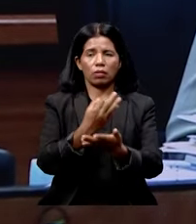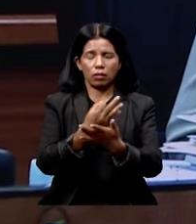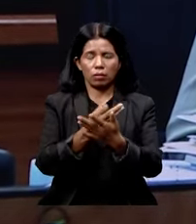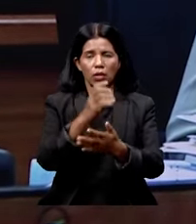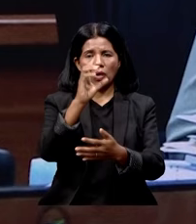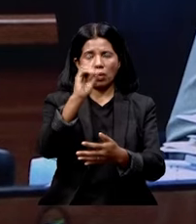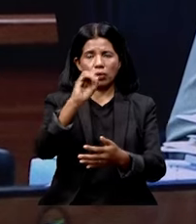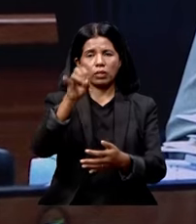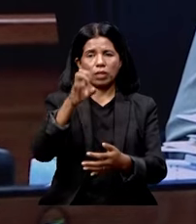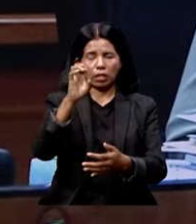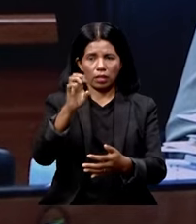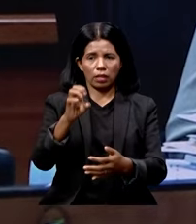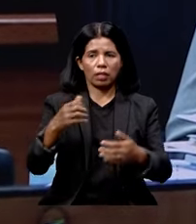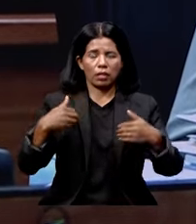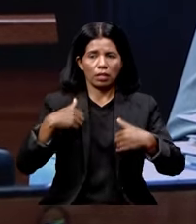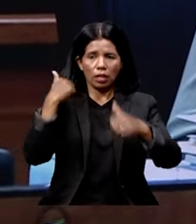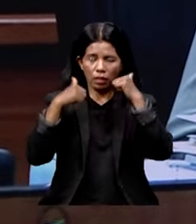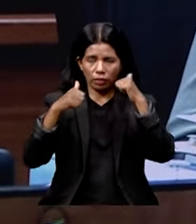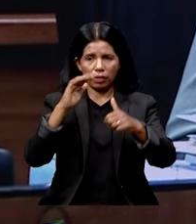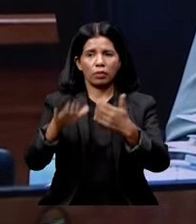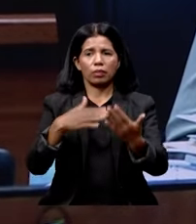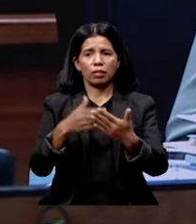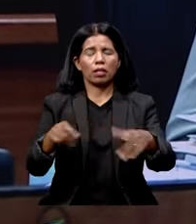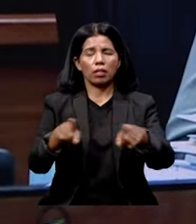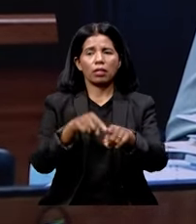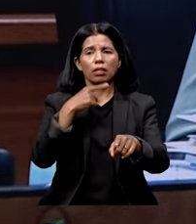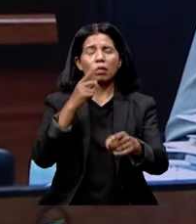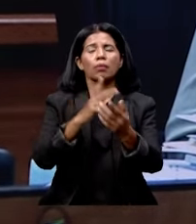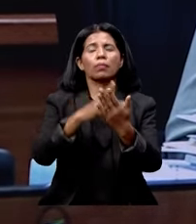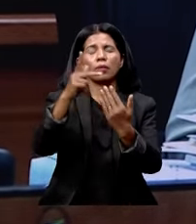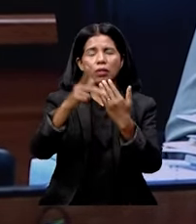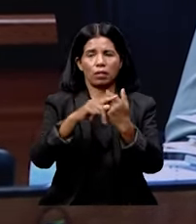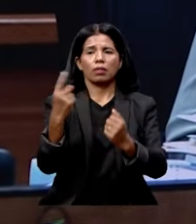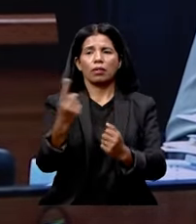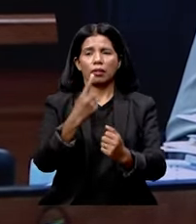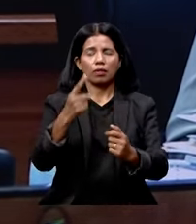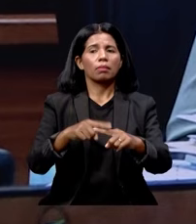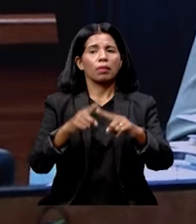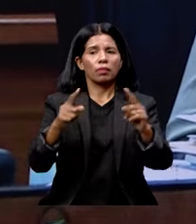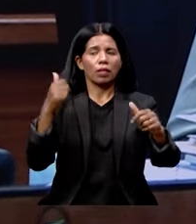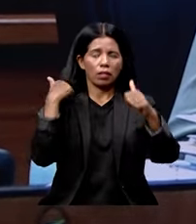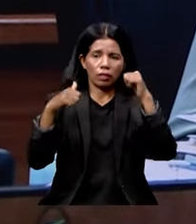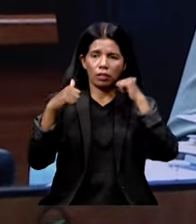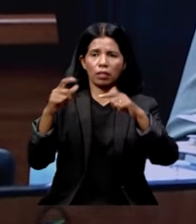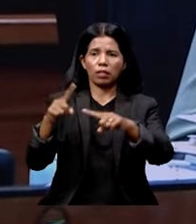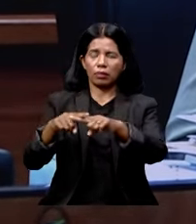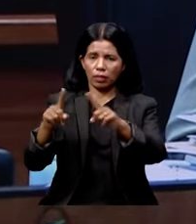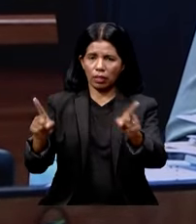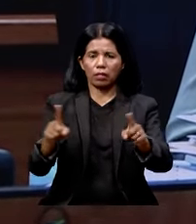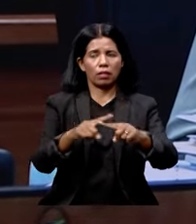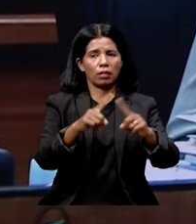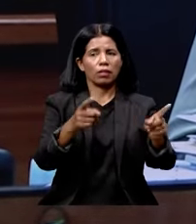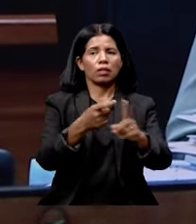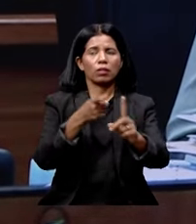do Estado, e ho atividades ira, nessa hoje em dia, programa na Fatin, mas atividades diferentes.